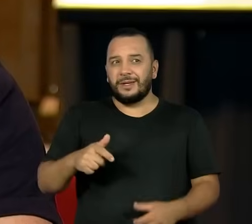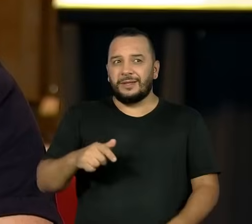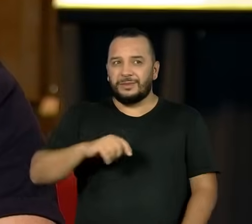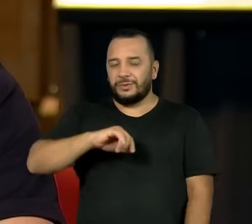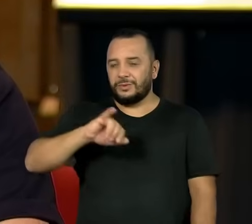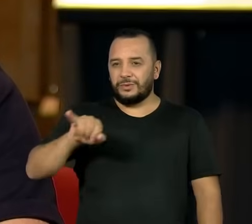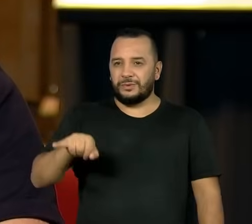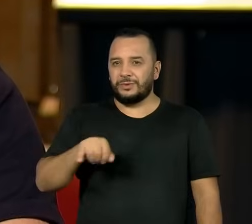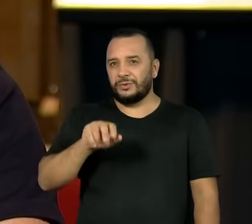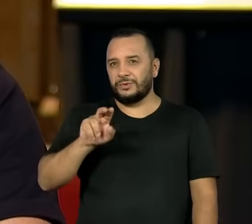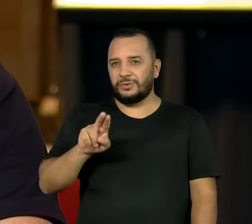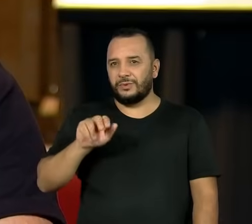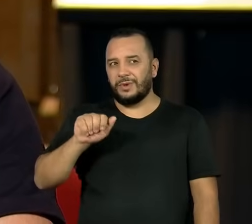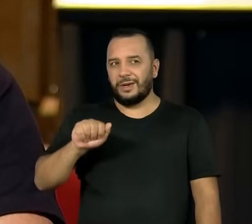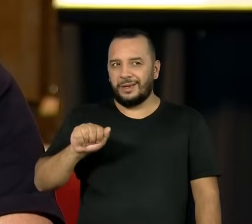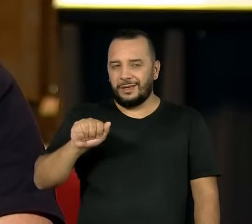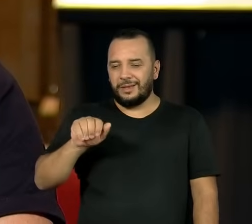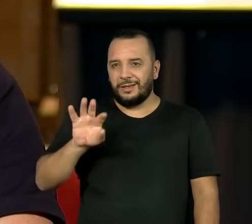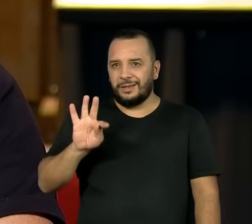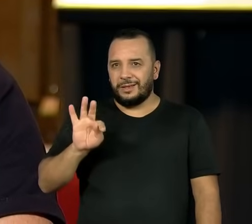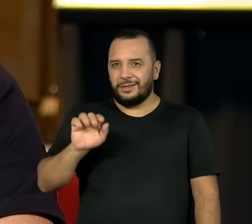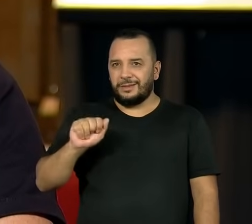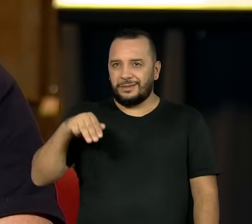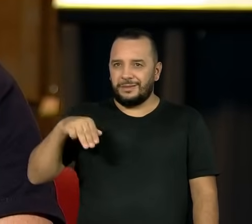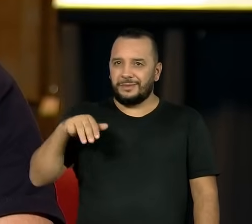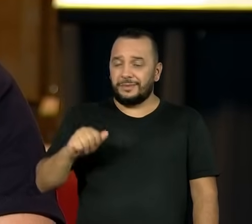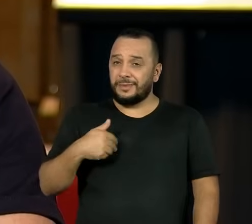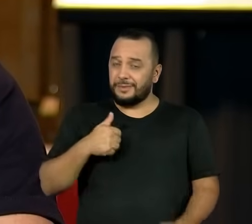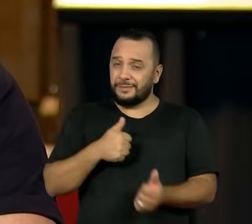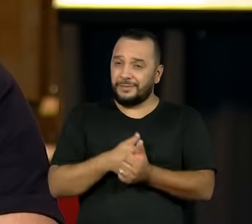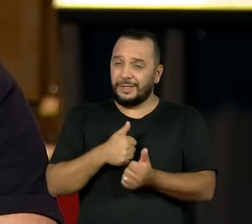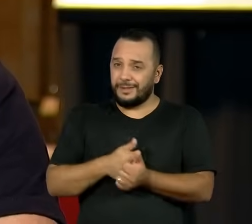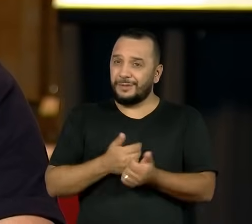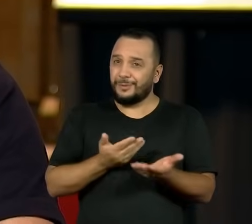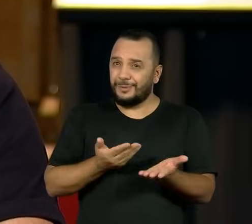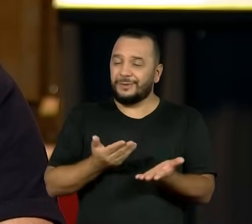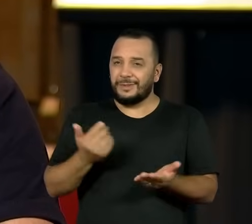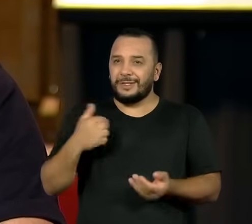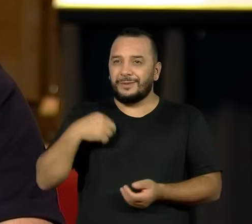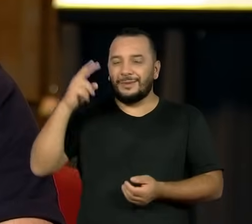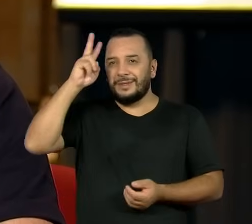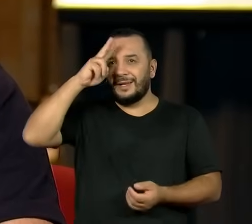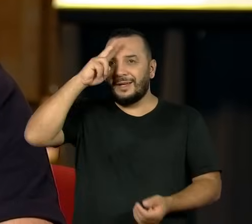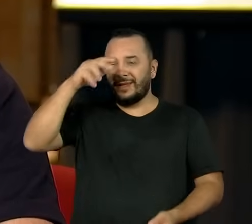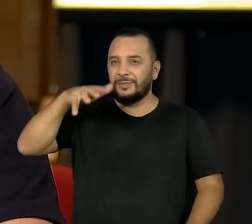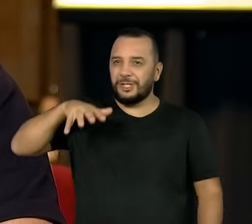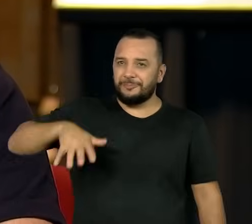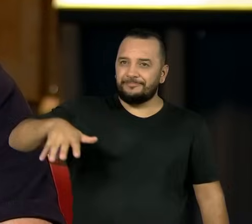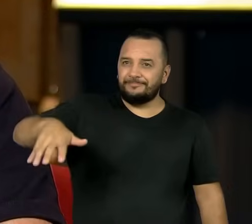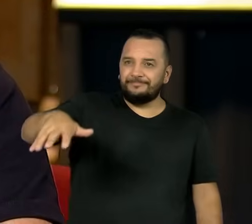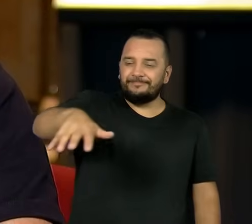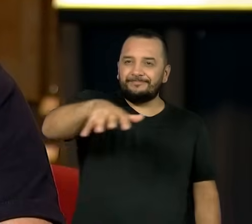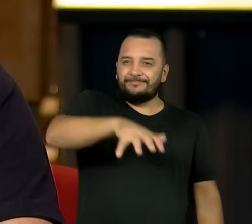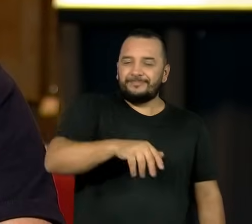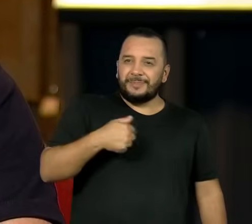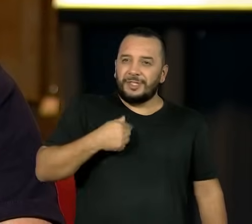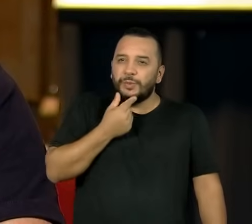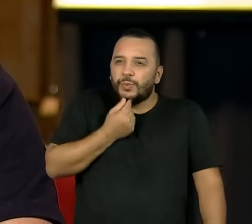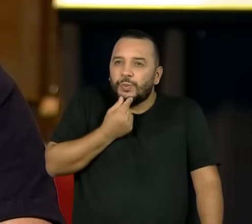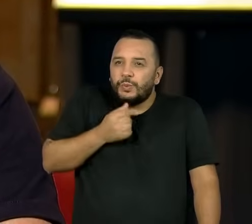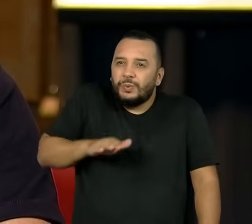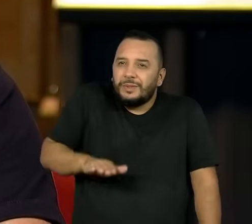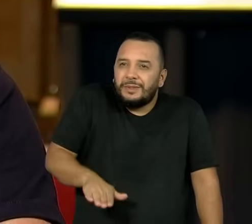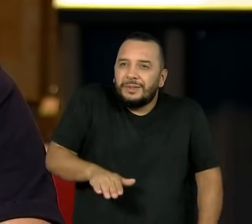no município de Quixadá. E isso foi muito marcante na minha infância, de forma geral, e na minha adolescência, principalmente